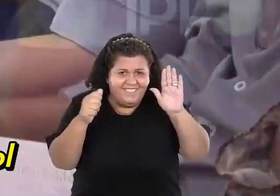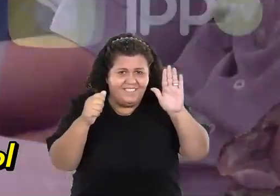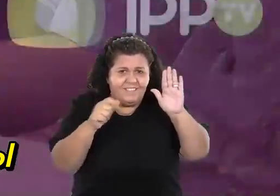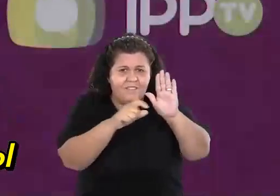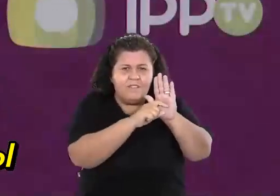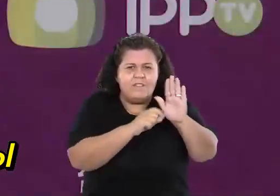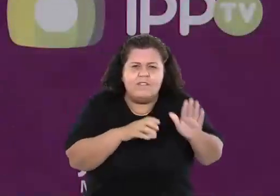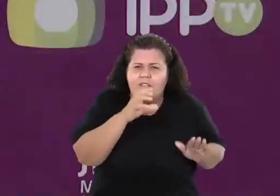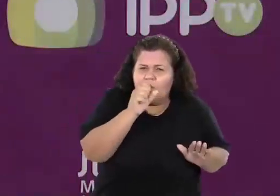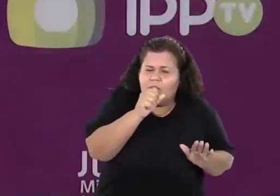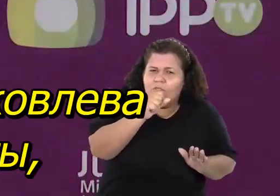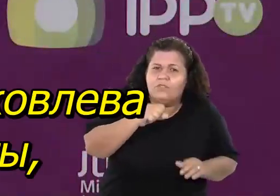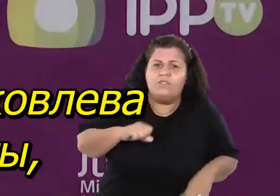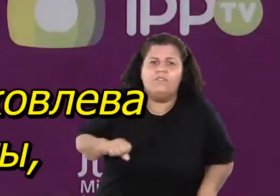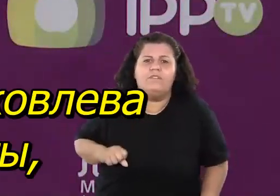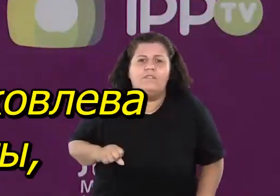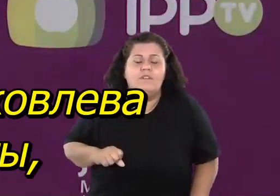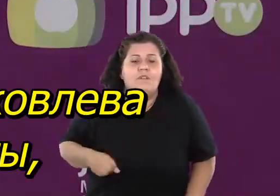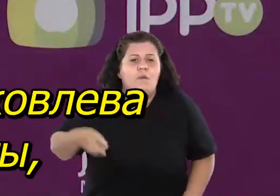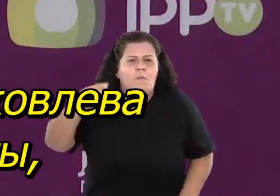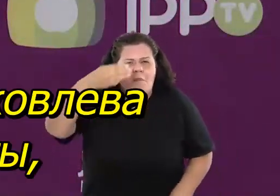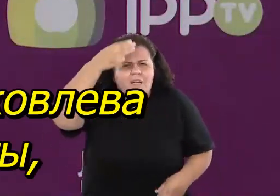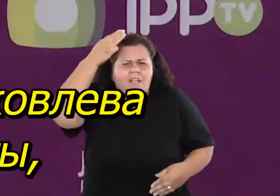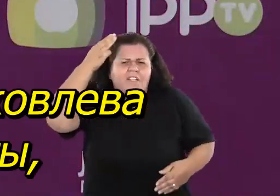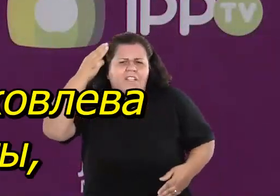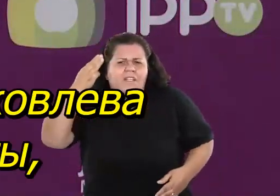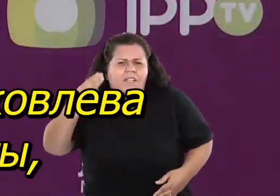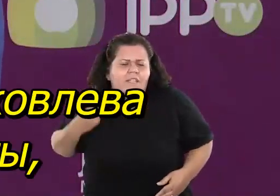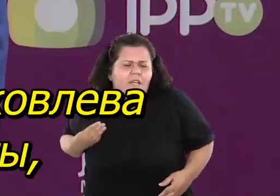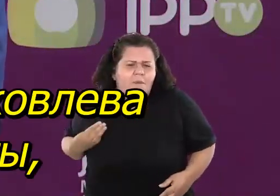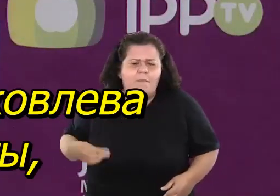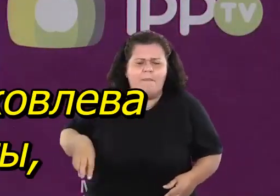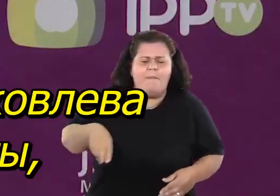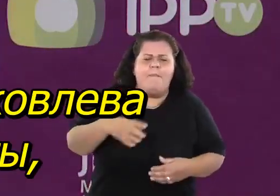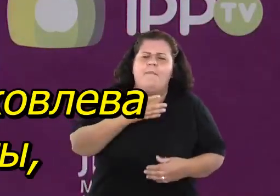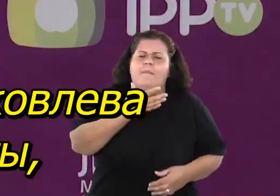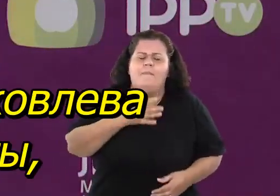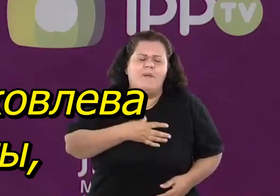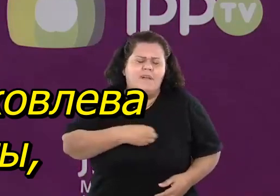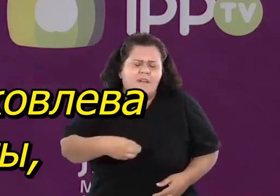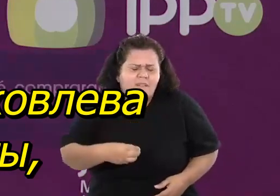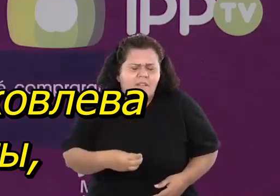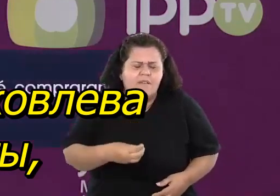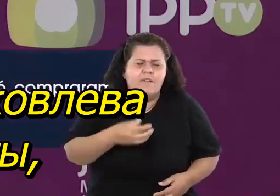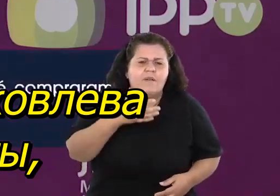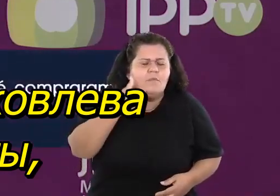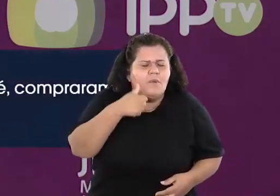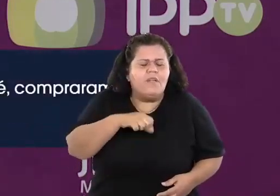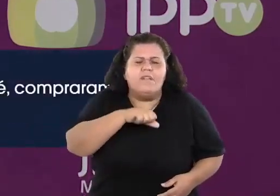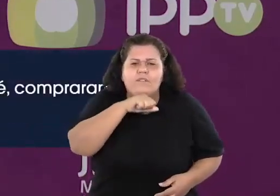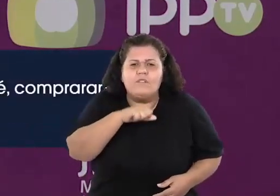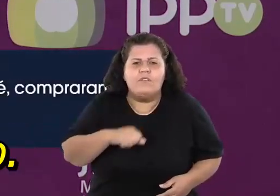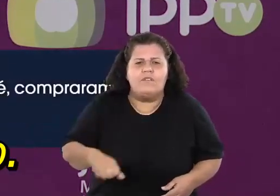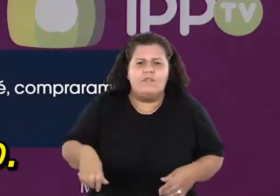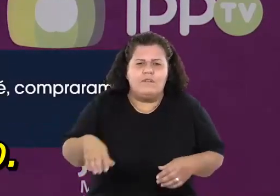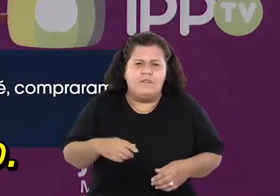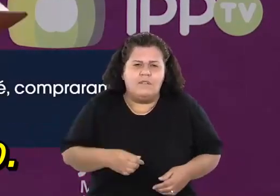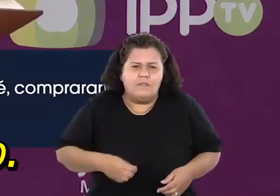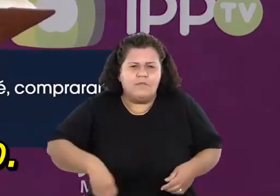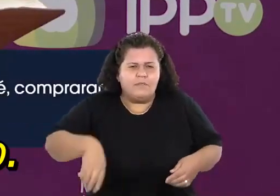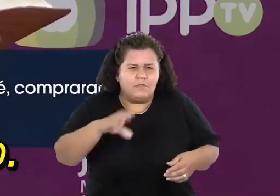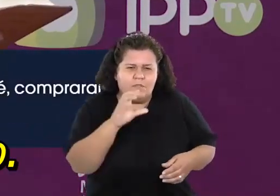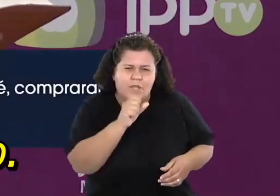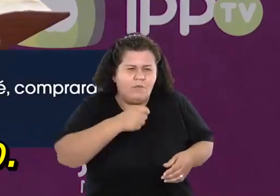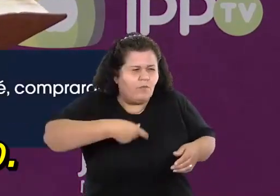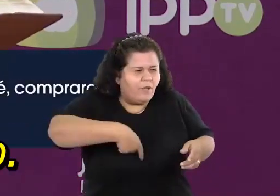Passado o sábado, Maria Madalena, Maria mãe de Tiago e Salomé compraram aromas para